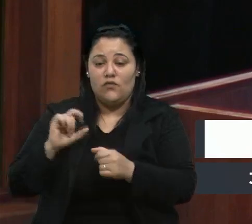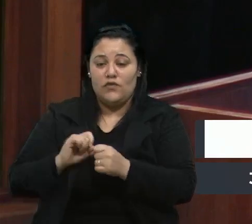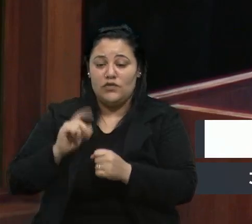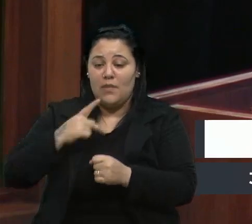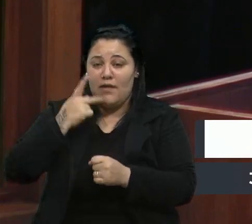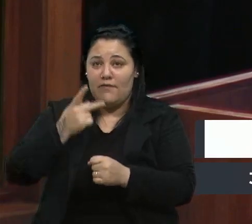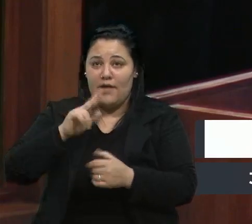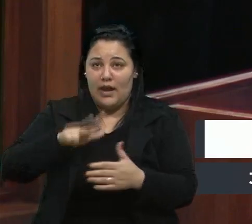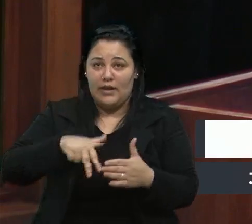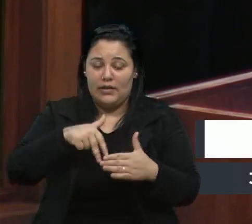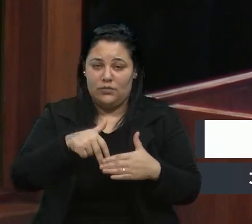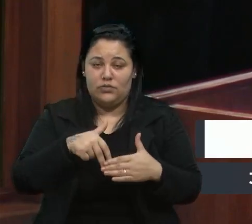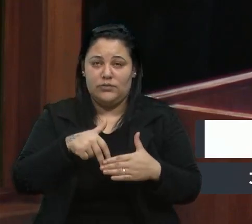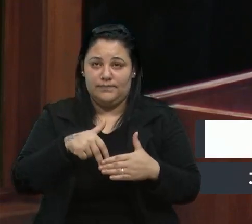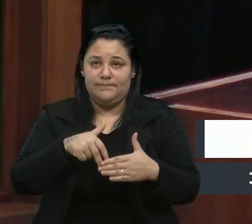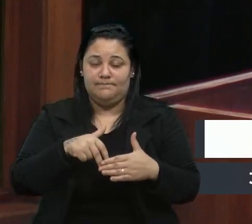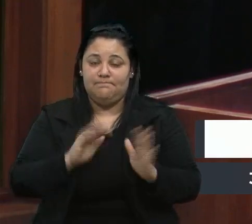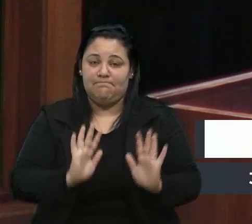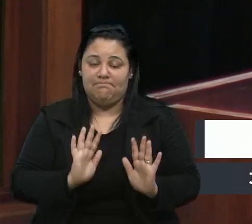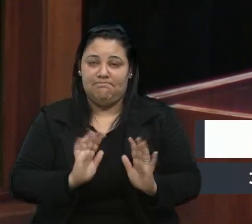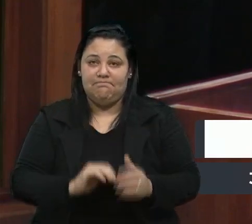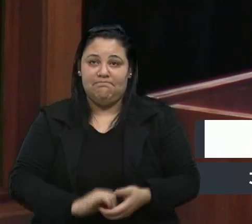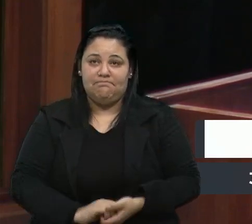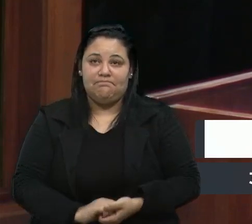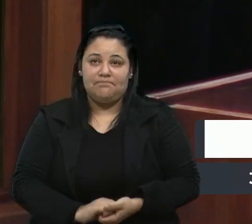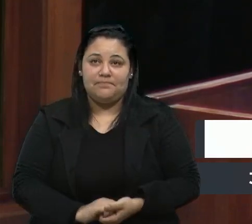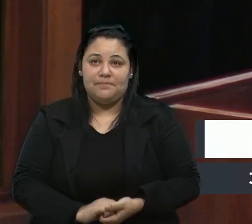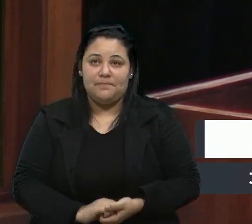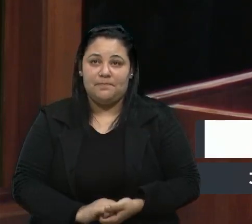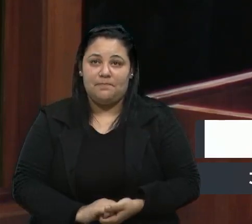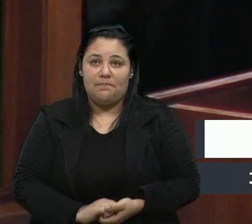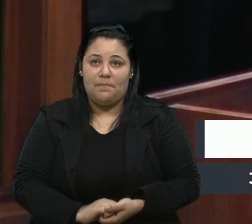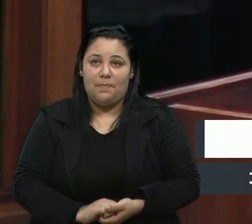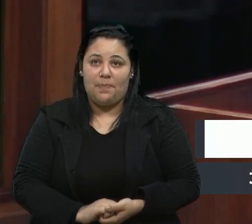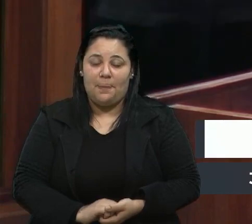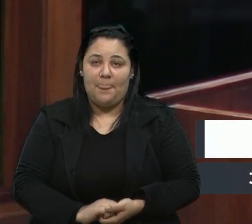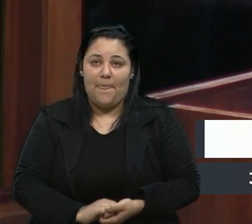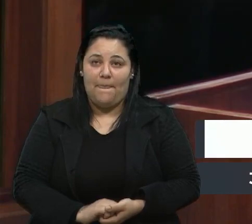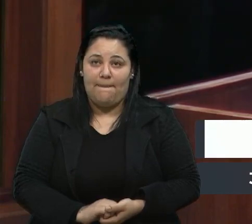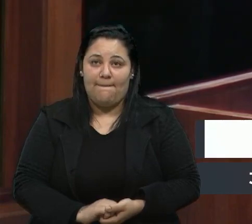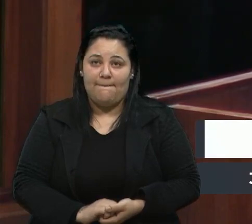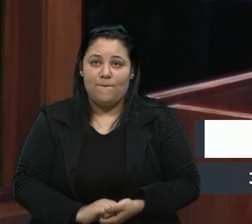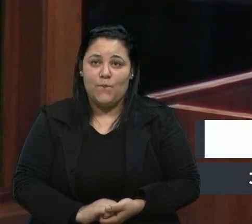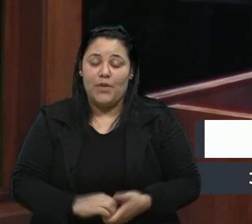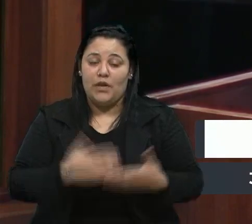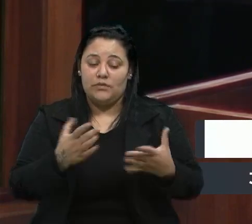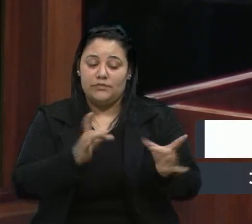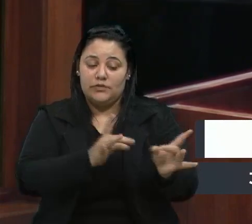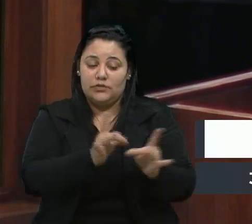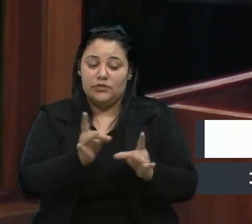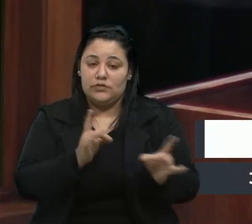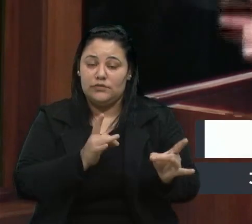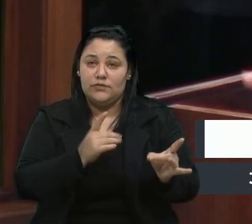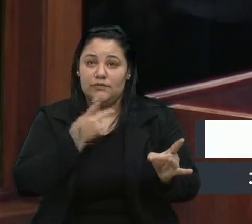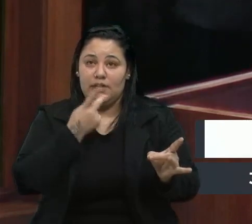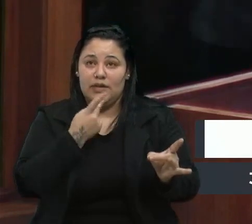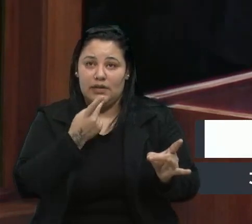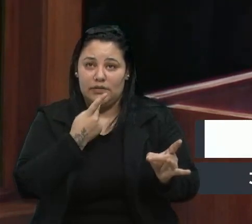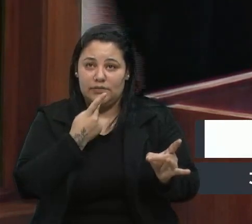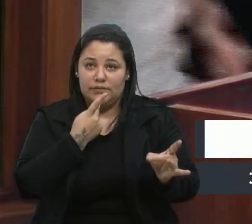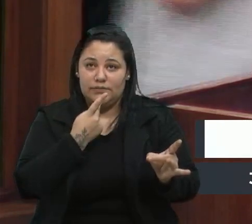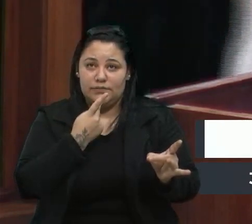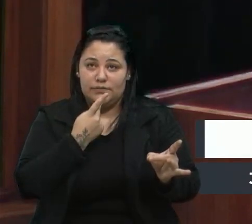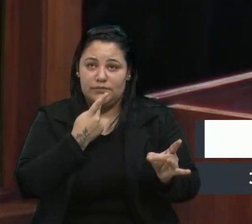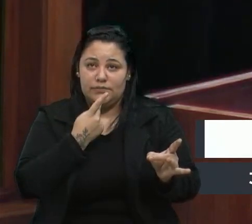presente comissão daquele dia, né. Esses comerciantes alegaram, no seu modo de ver e